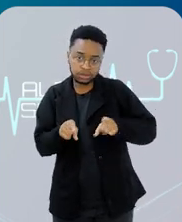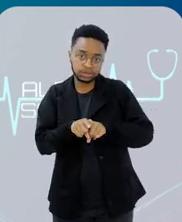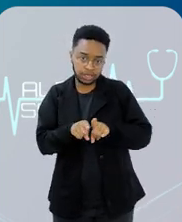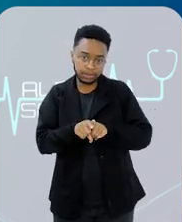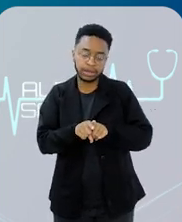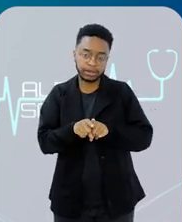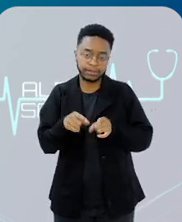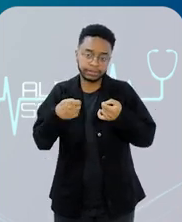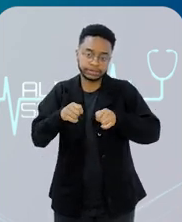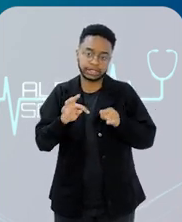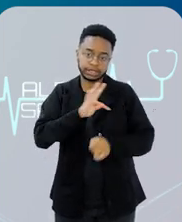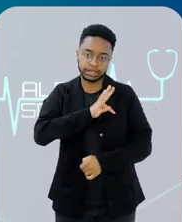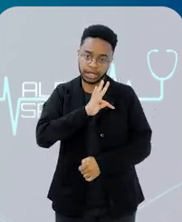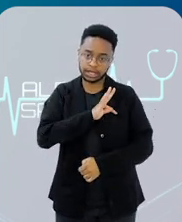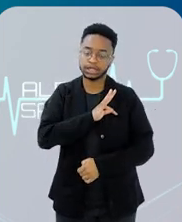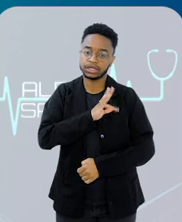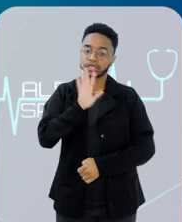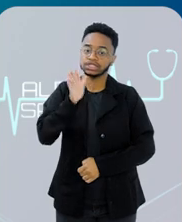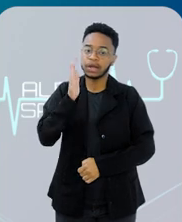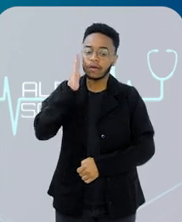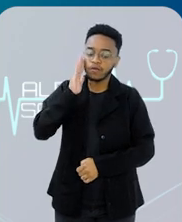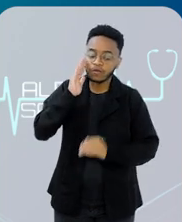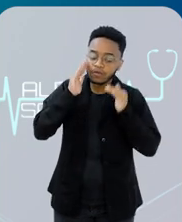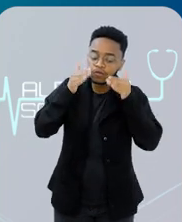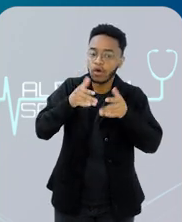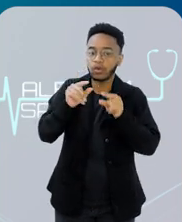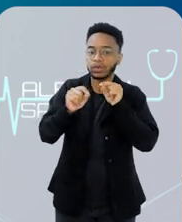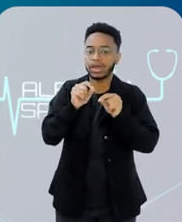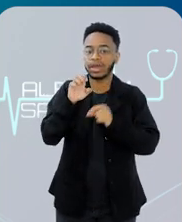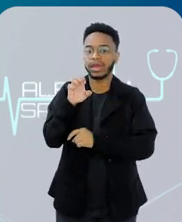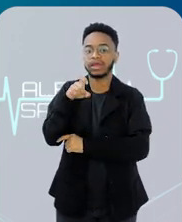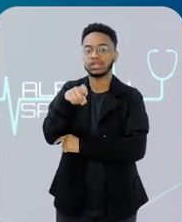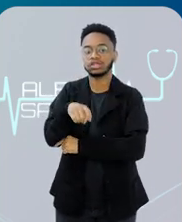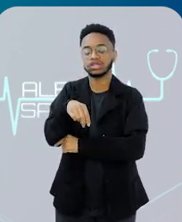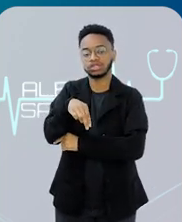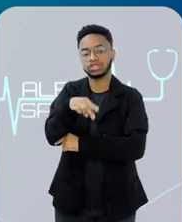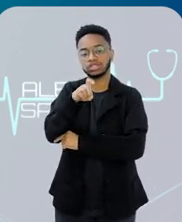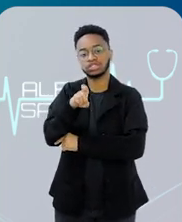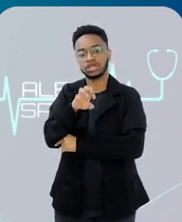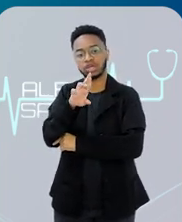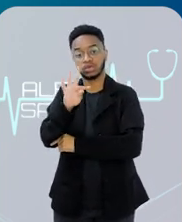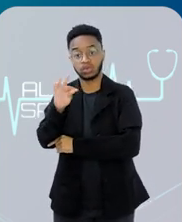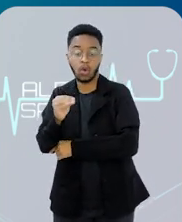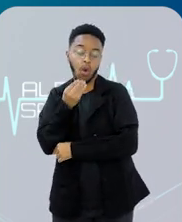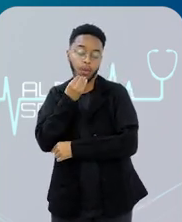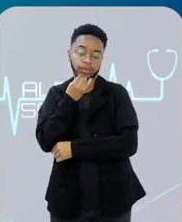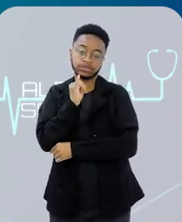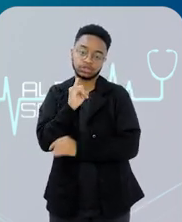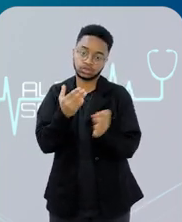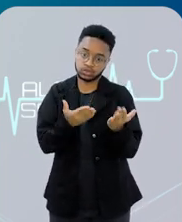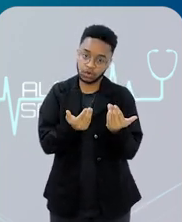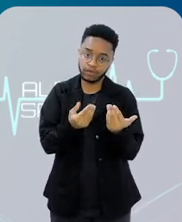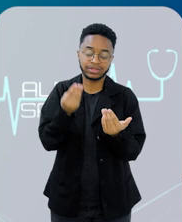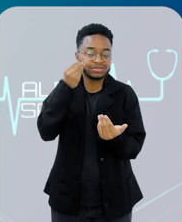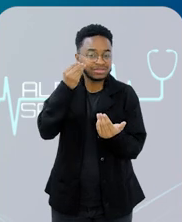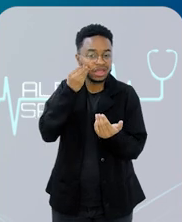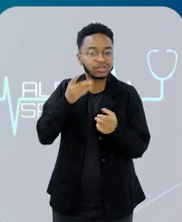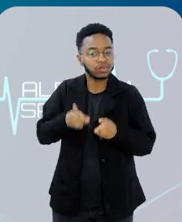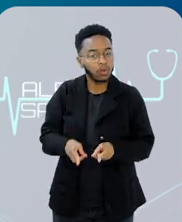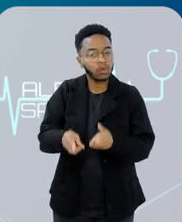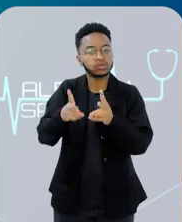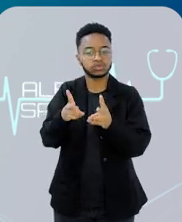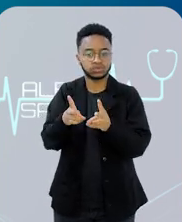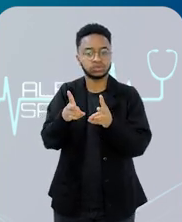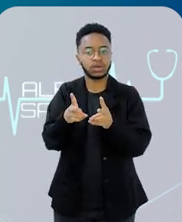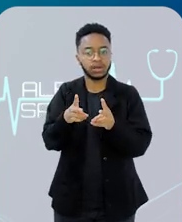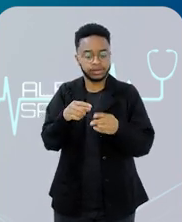vezes algumas técnicas já preconizam o enxerto. É claro que pacientes muito jovens, a tentativa de se